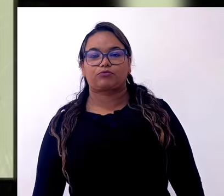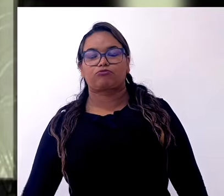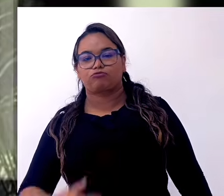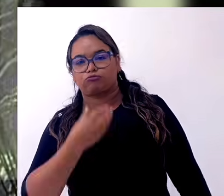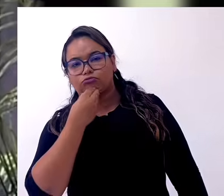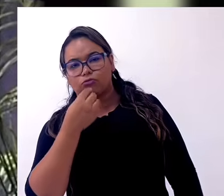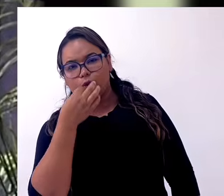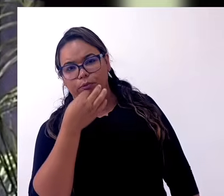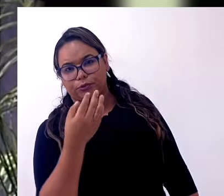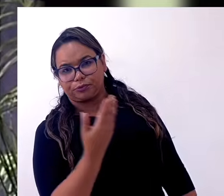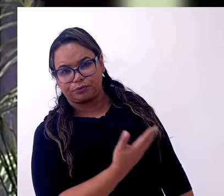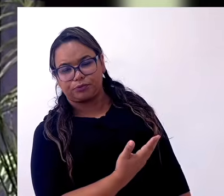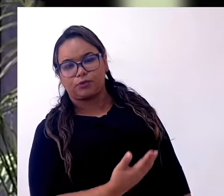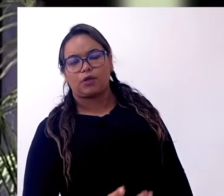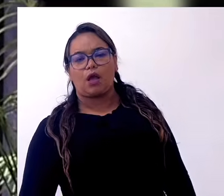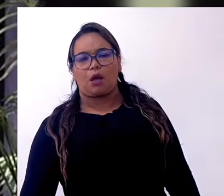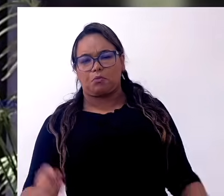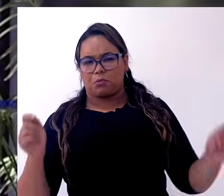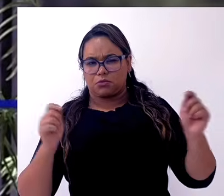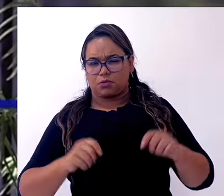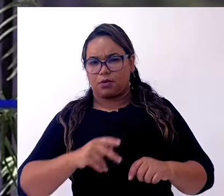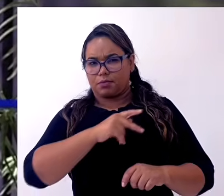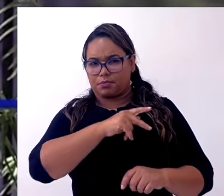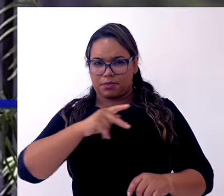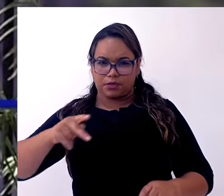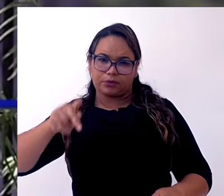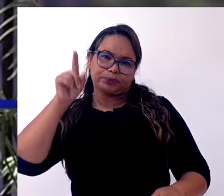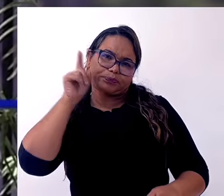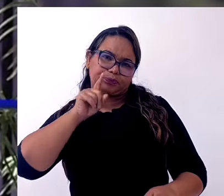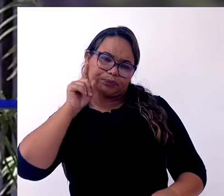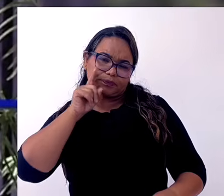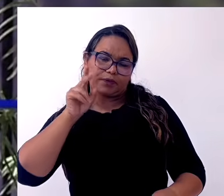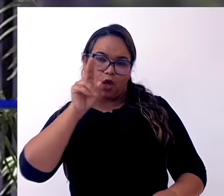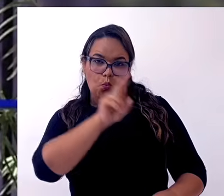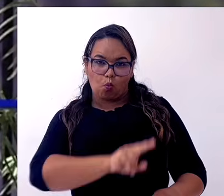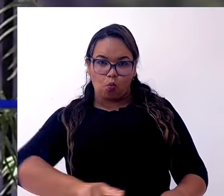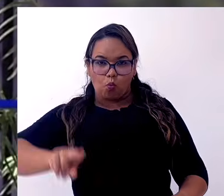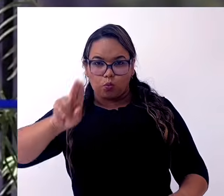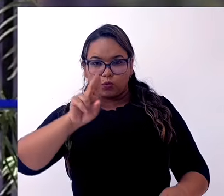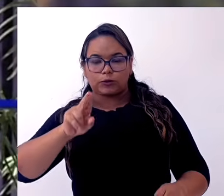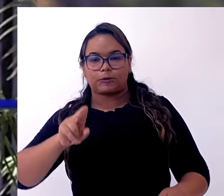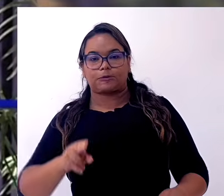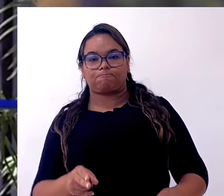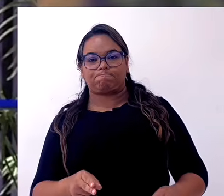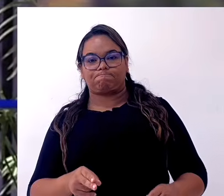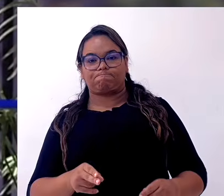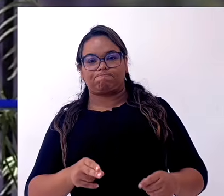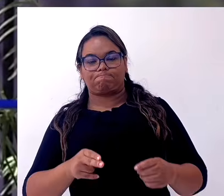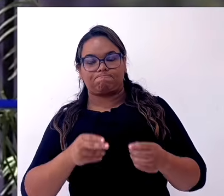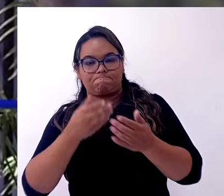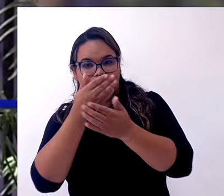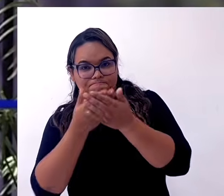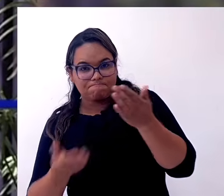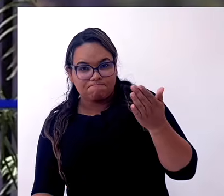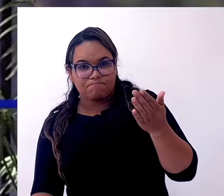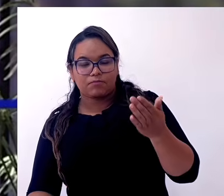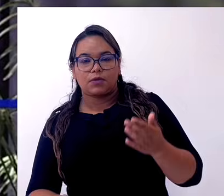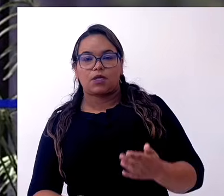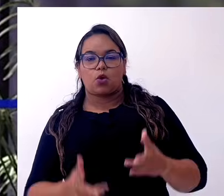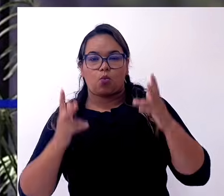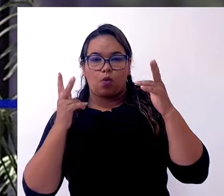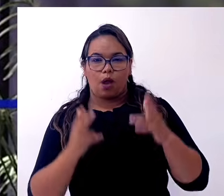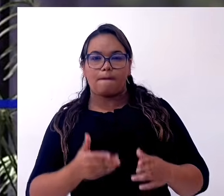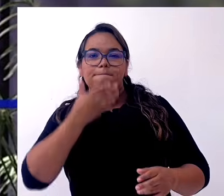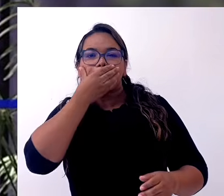própria liberdade está sob ataque. Vejam que a resposta canadense foi que o incidente poderia causar uma nova ordem no